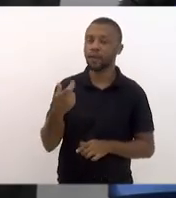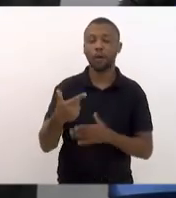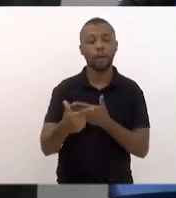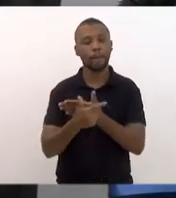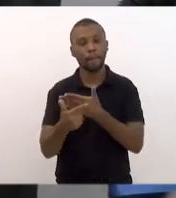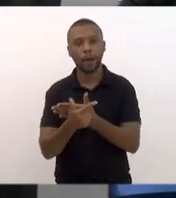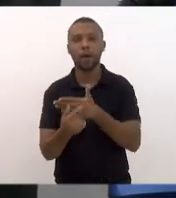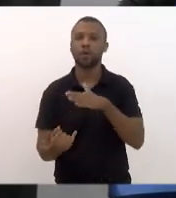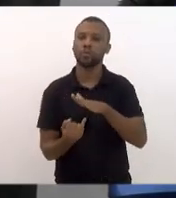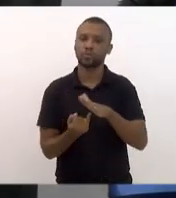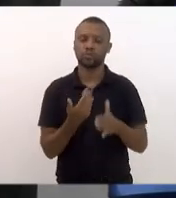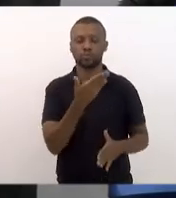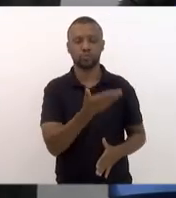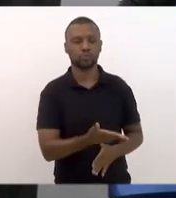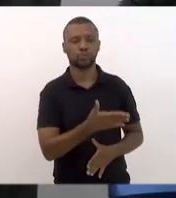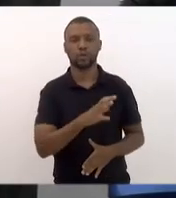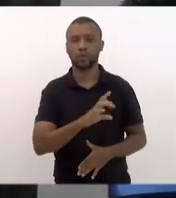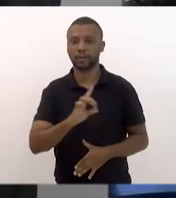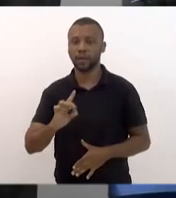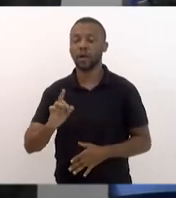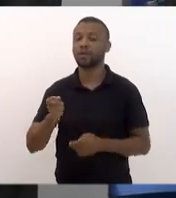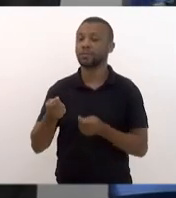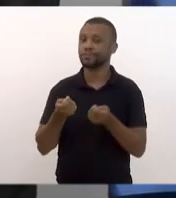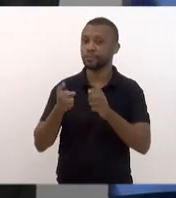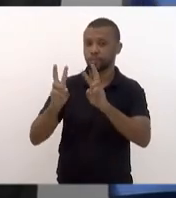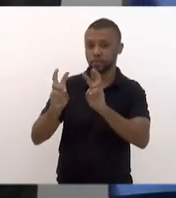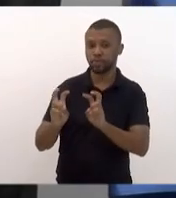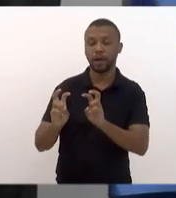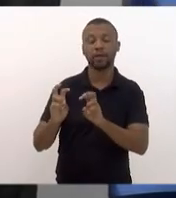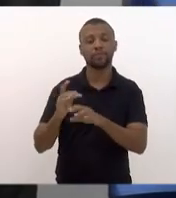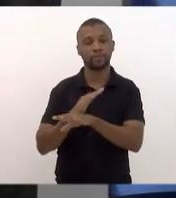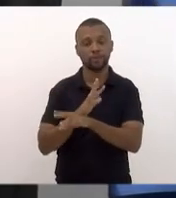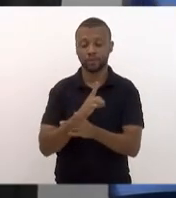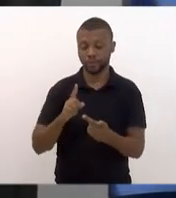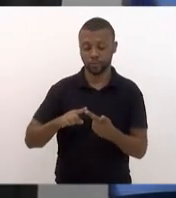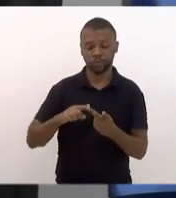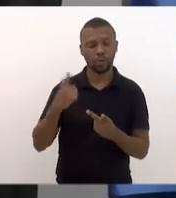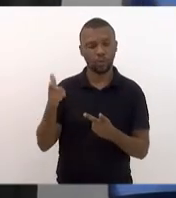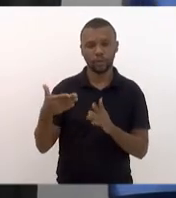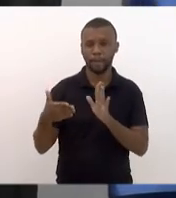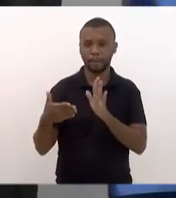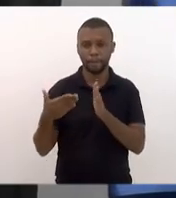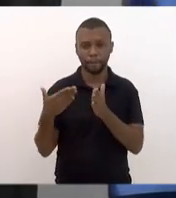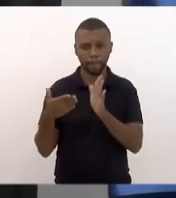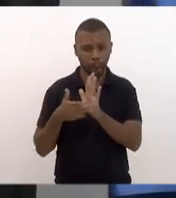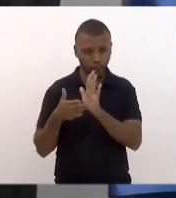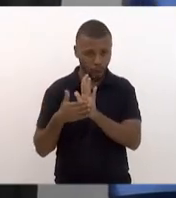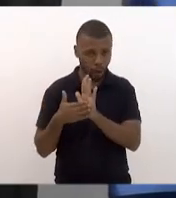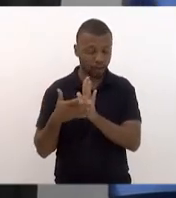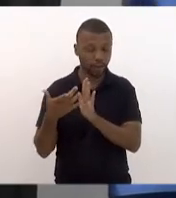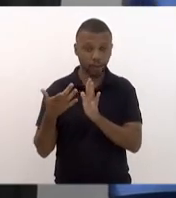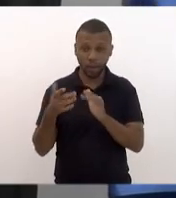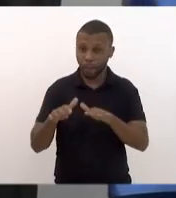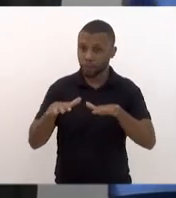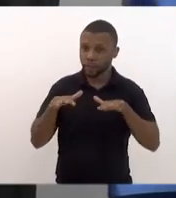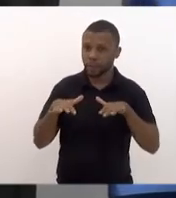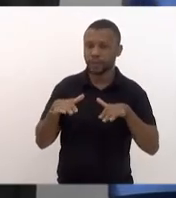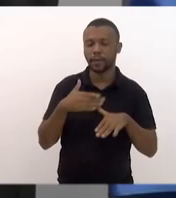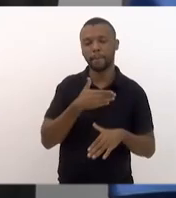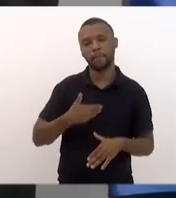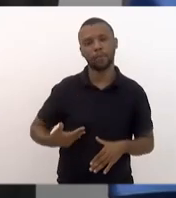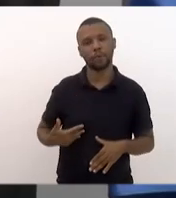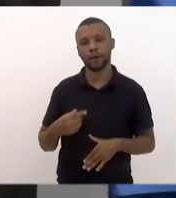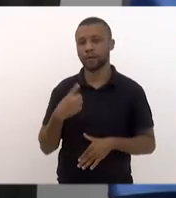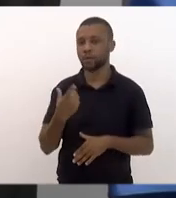Instituto Metrópole na coordenação da agenda metropolitana. E a outra proposta que eu queria fazer, aí vai ser uma audiência pública da nossa comissão, e